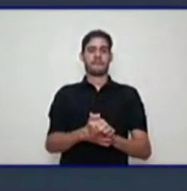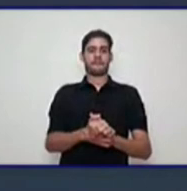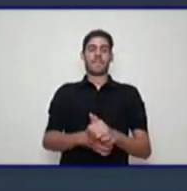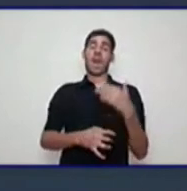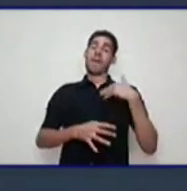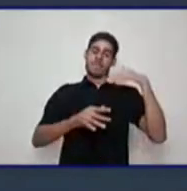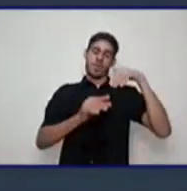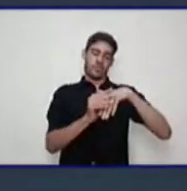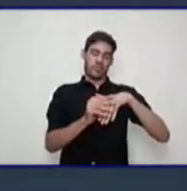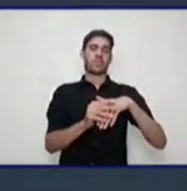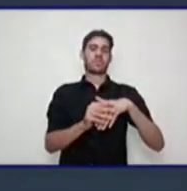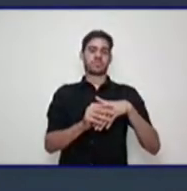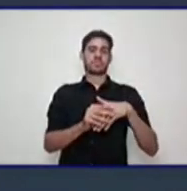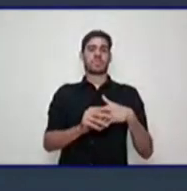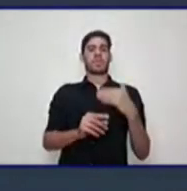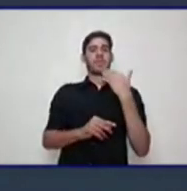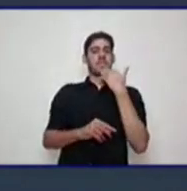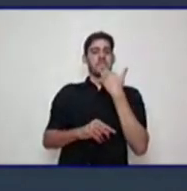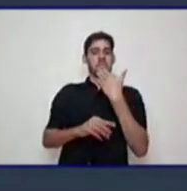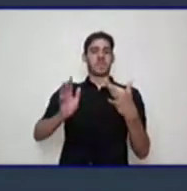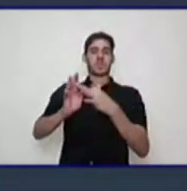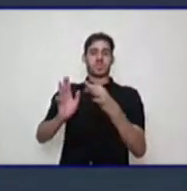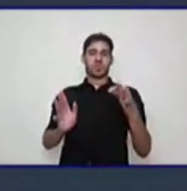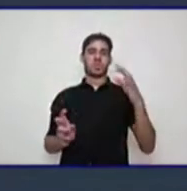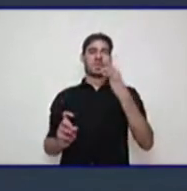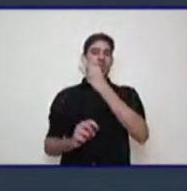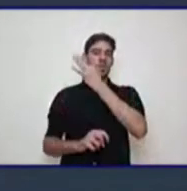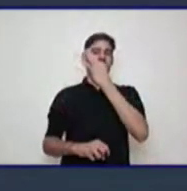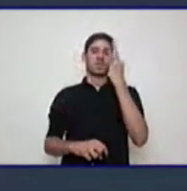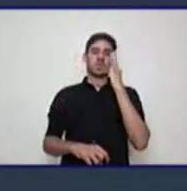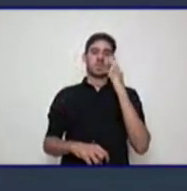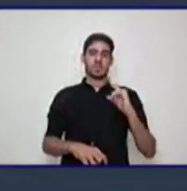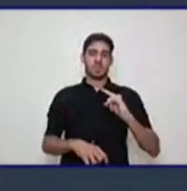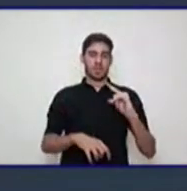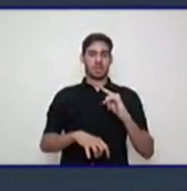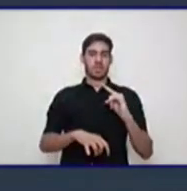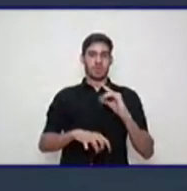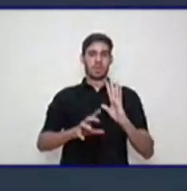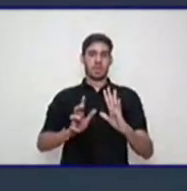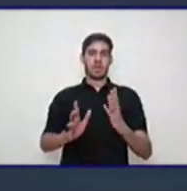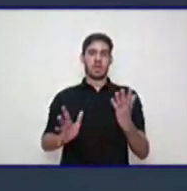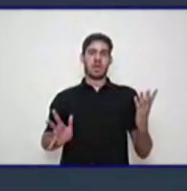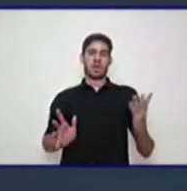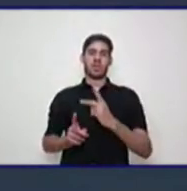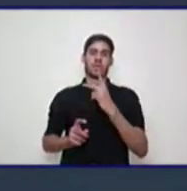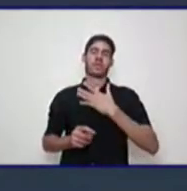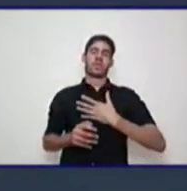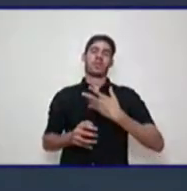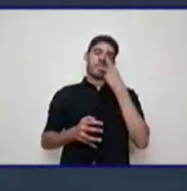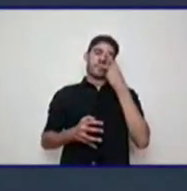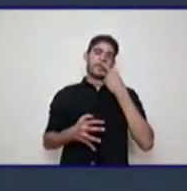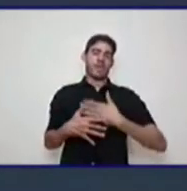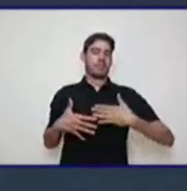voto. Houve um pedido de destaque do ministro Tarcísio Vieira de Carvalho Neto, a quem tenho o prazer de passar a